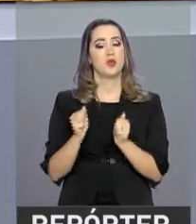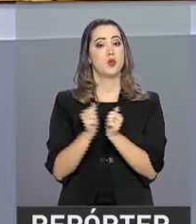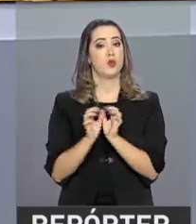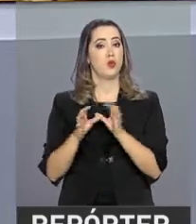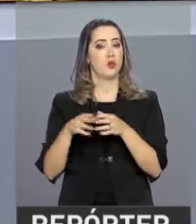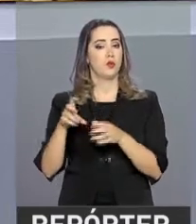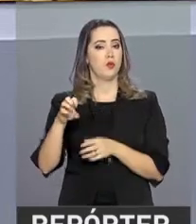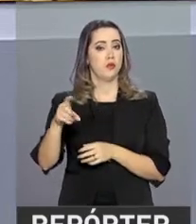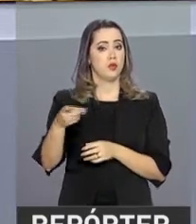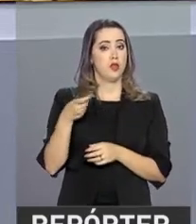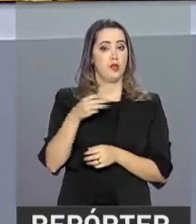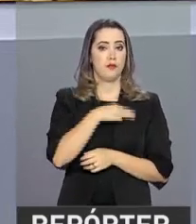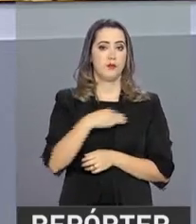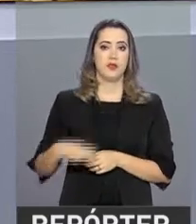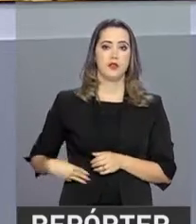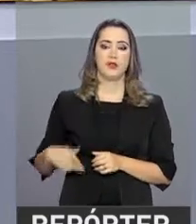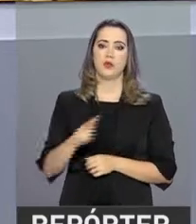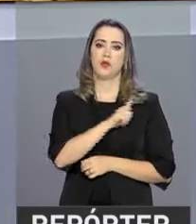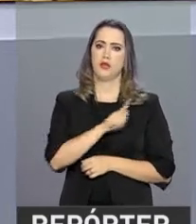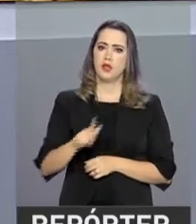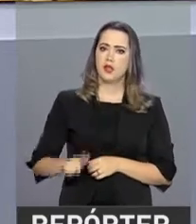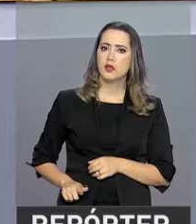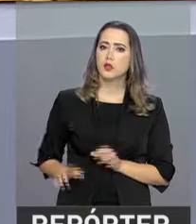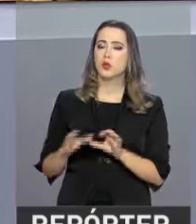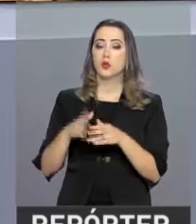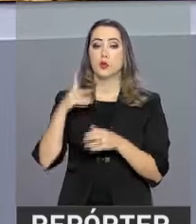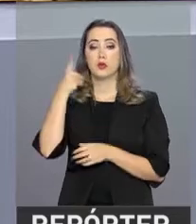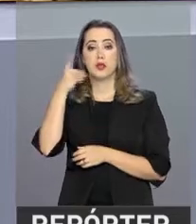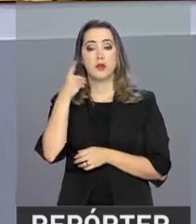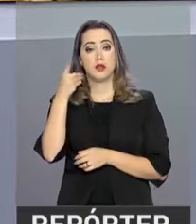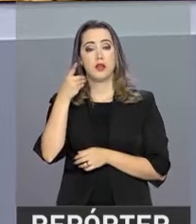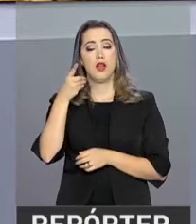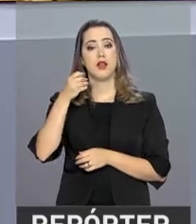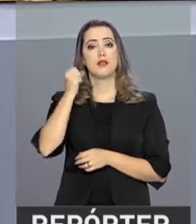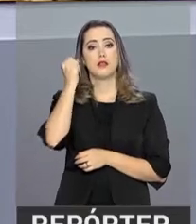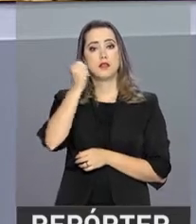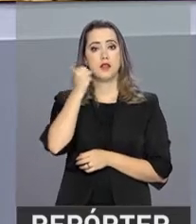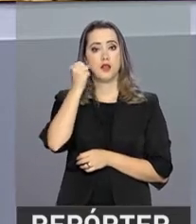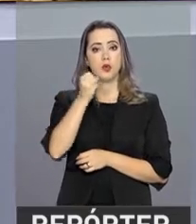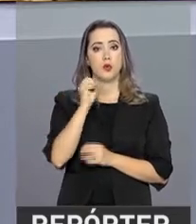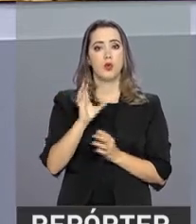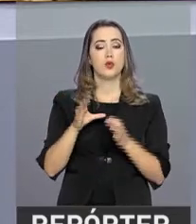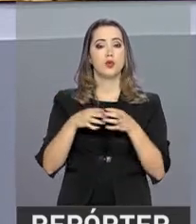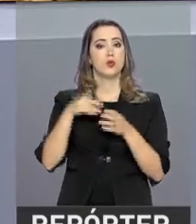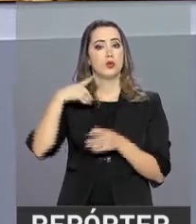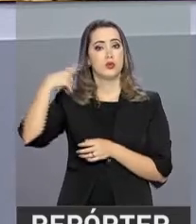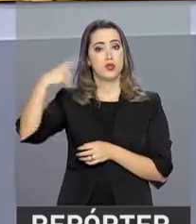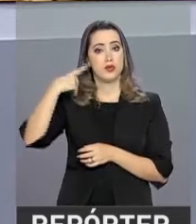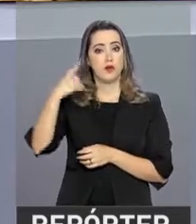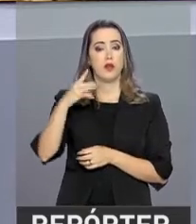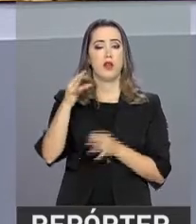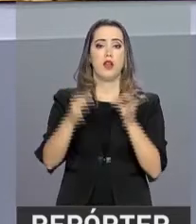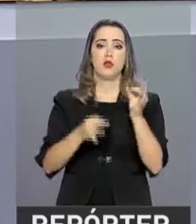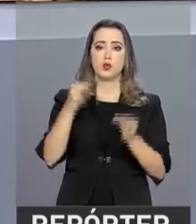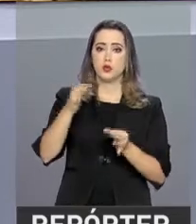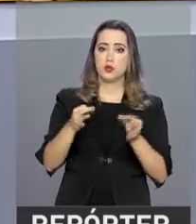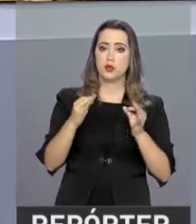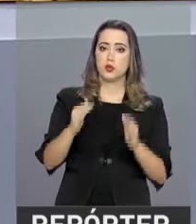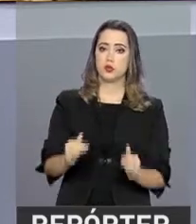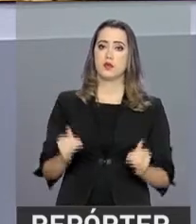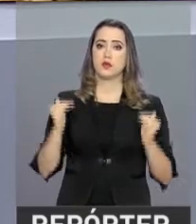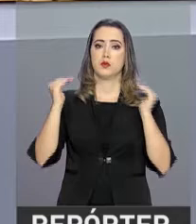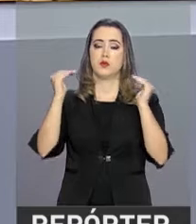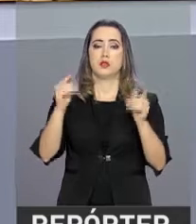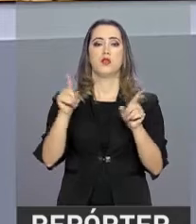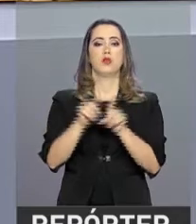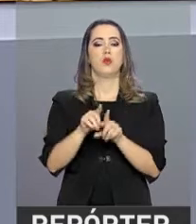ex-ministros, governadores, parlamentares, chefes de poderes, ministros do TCU e dos tribunais superiores. No dia 12 de maio, o